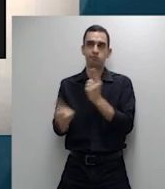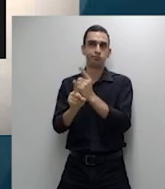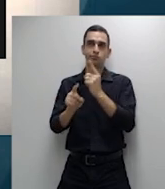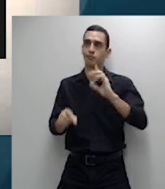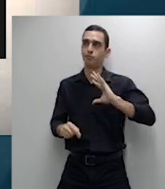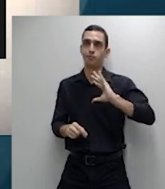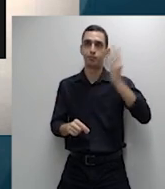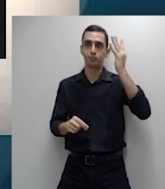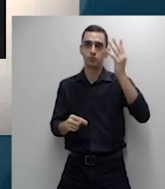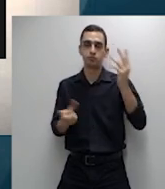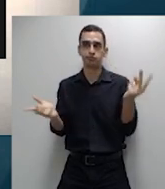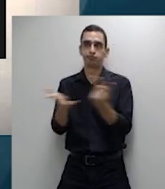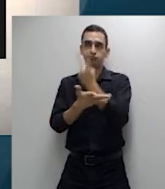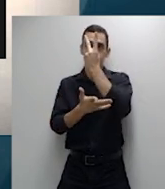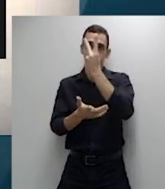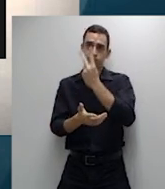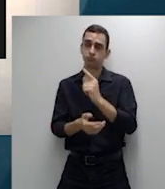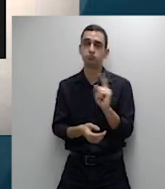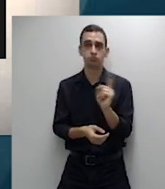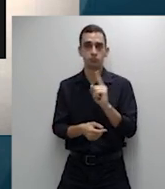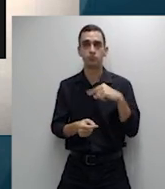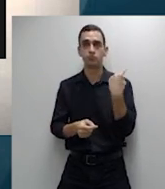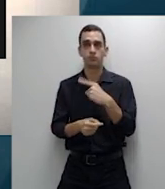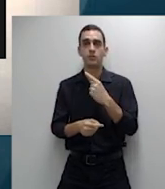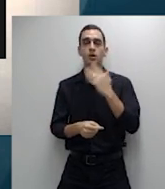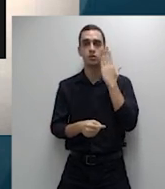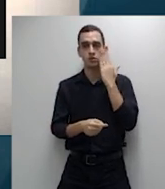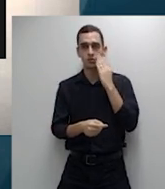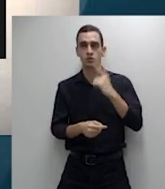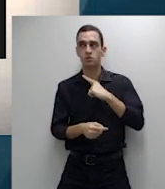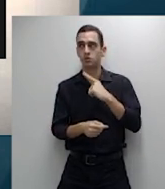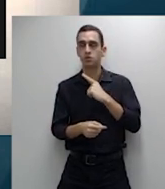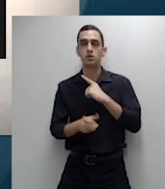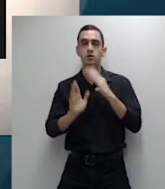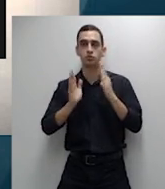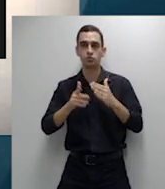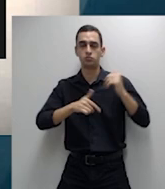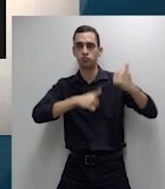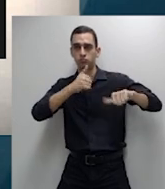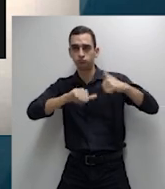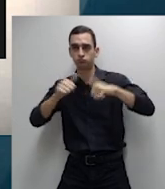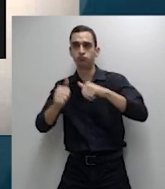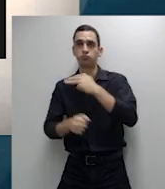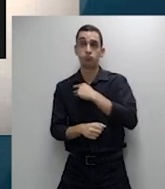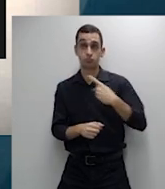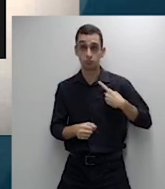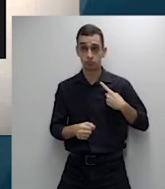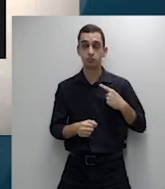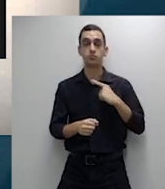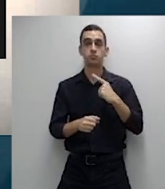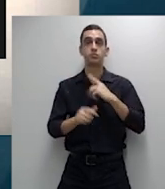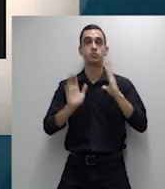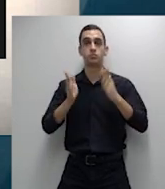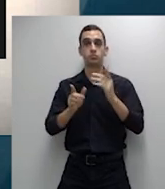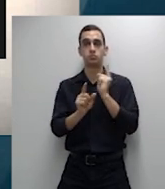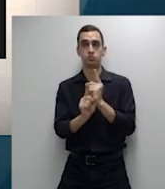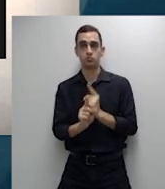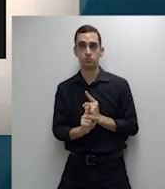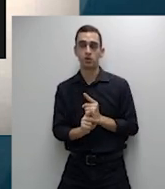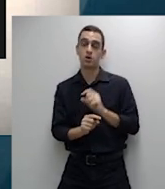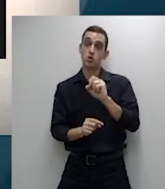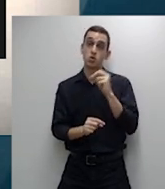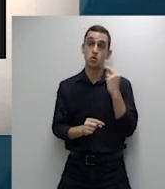partir do momento em que a banca examinadora Ministério Público reconhece e essa essa suposta irregularidade e